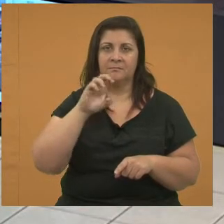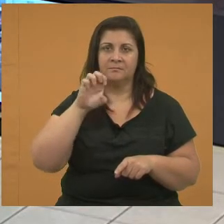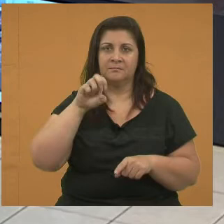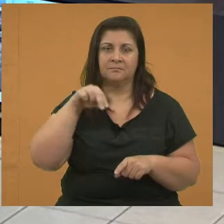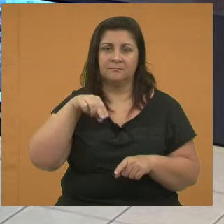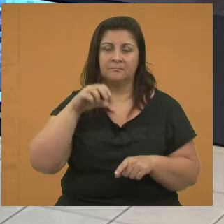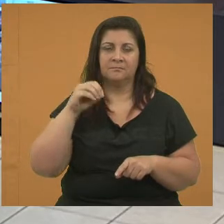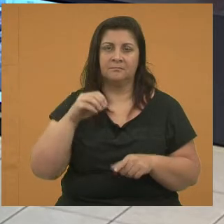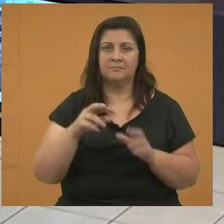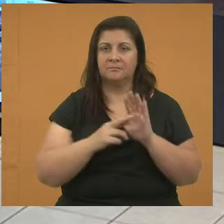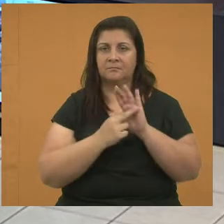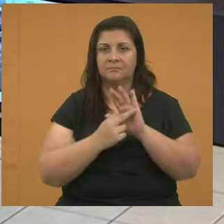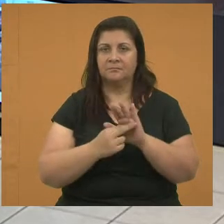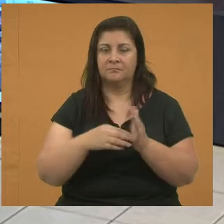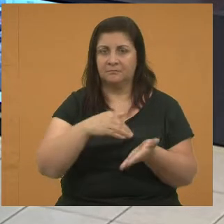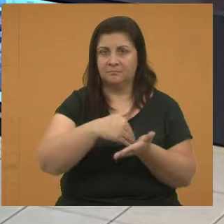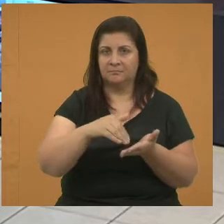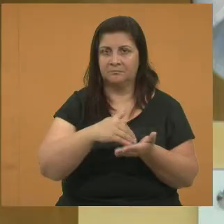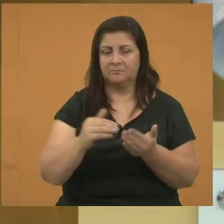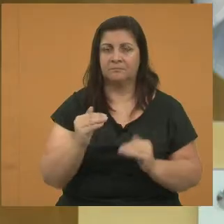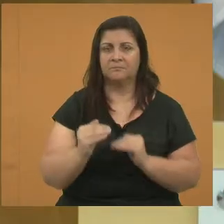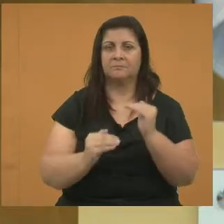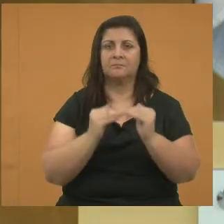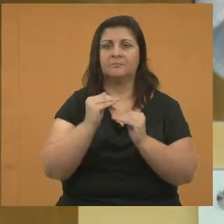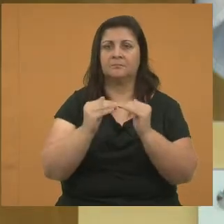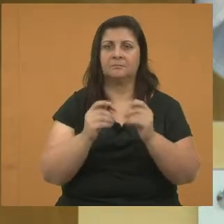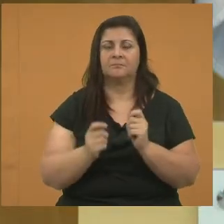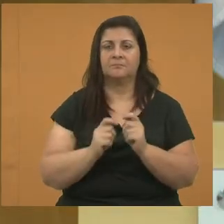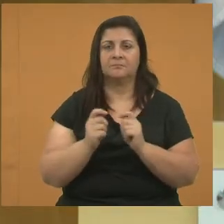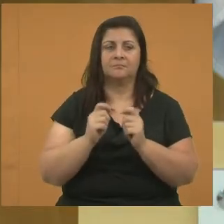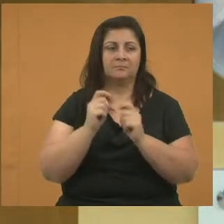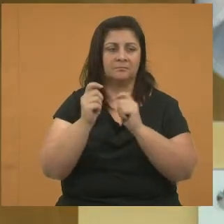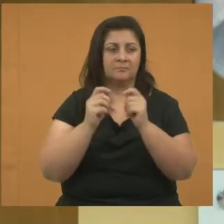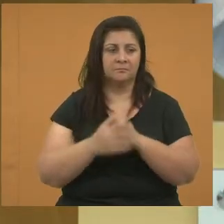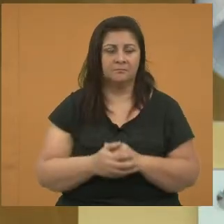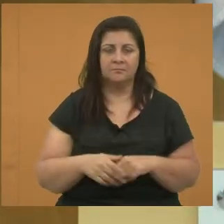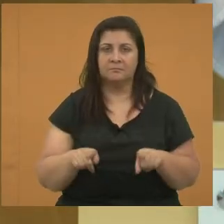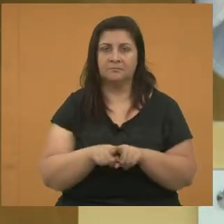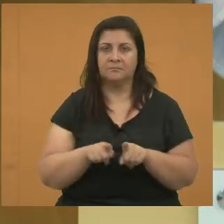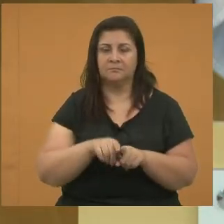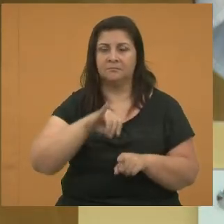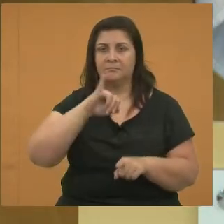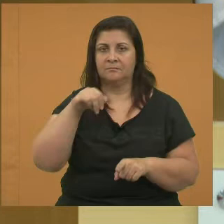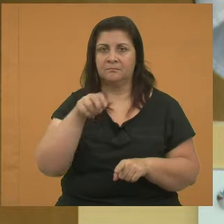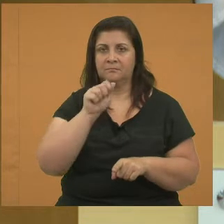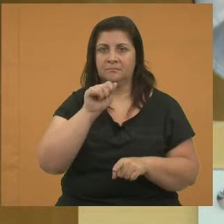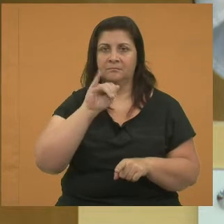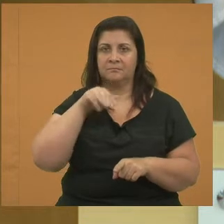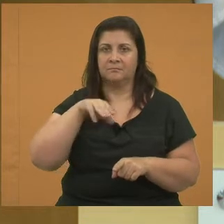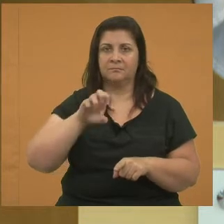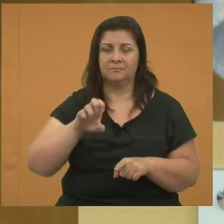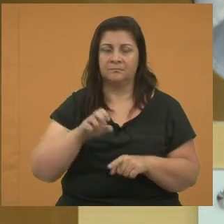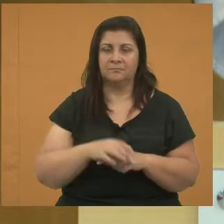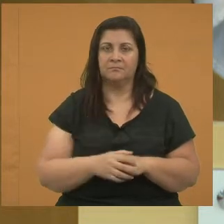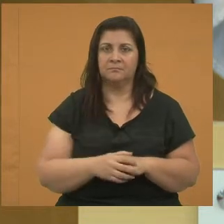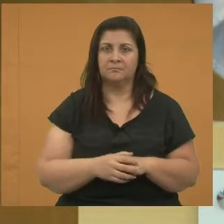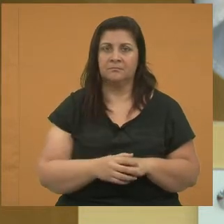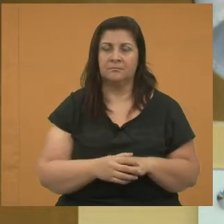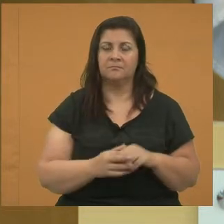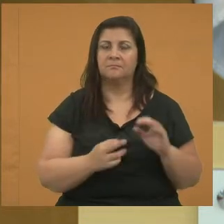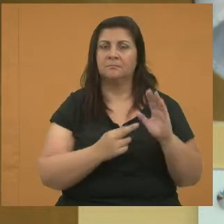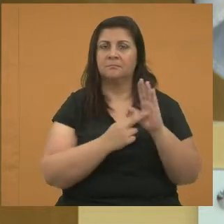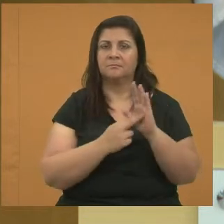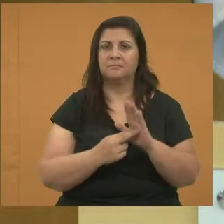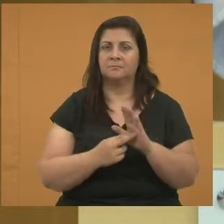secretário de desenvolvimento econômico, Carlos Amagai, e também o meu amigo Jaime Fortes, que representa aqui, nesse ato,